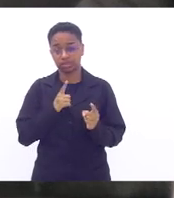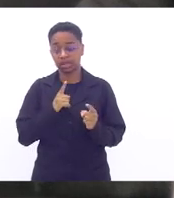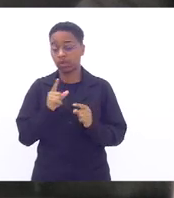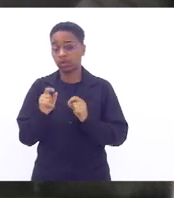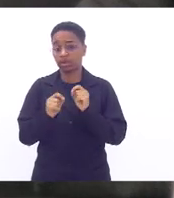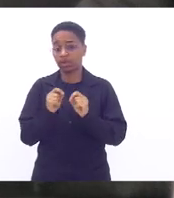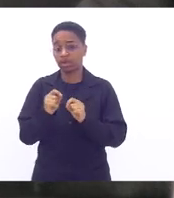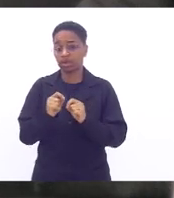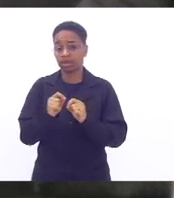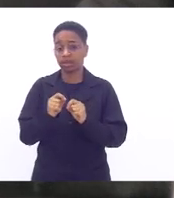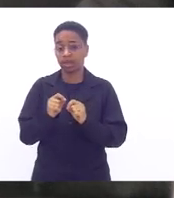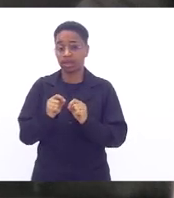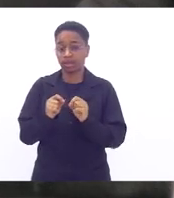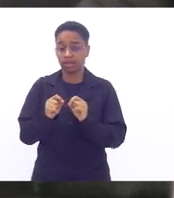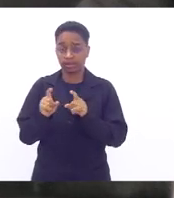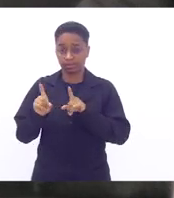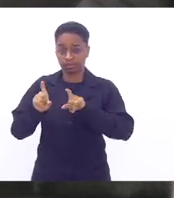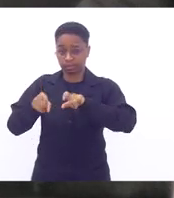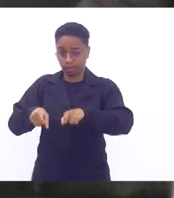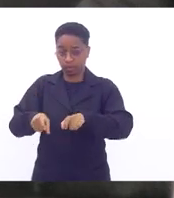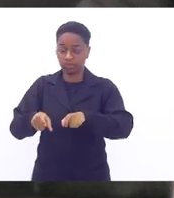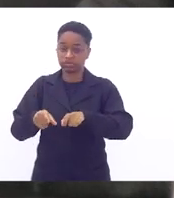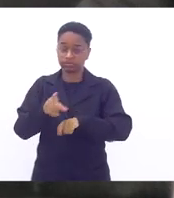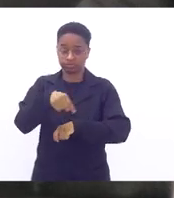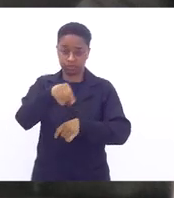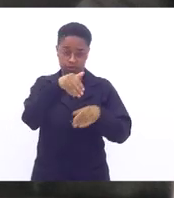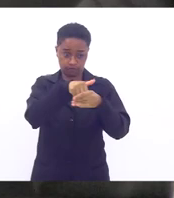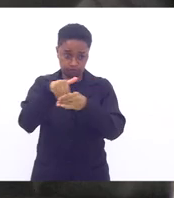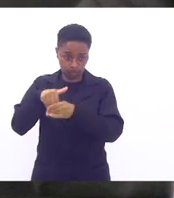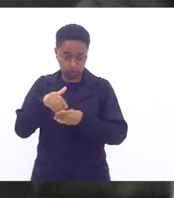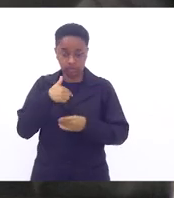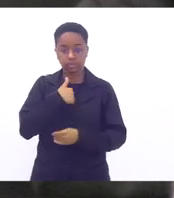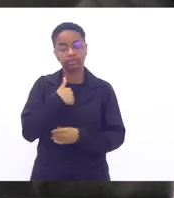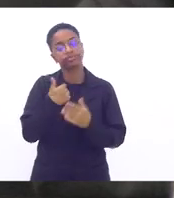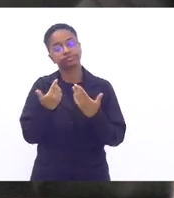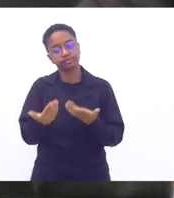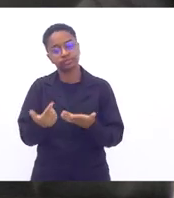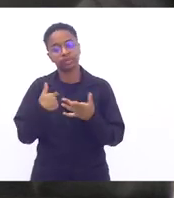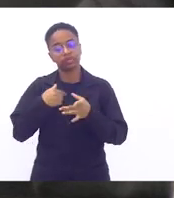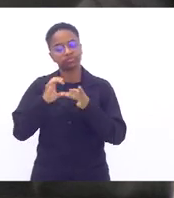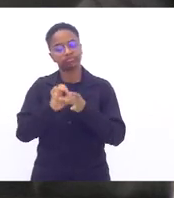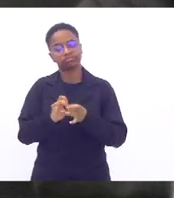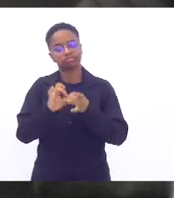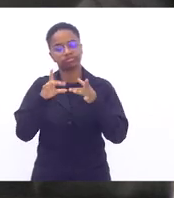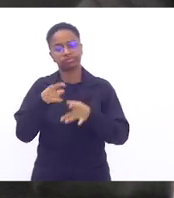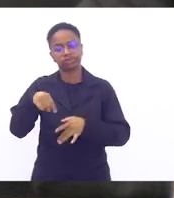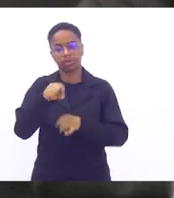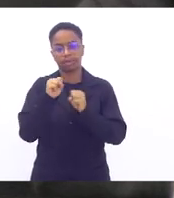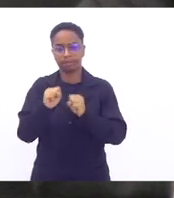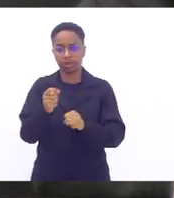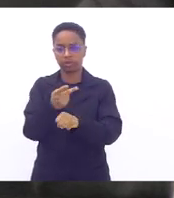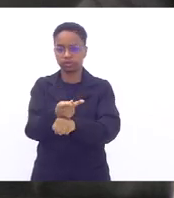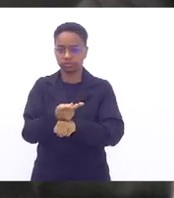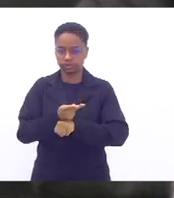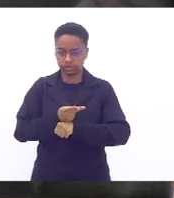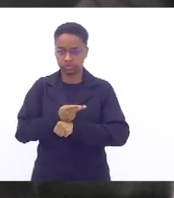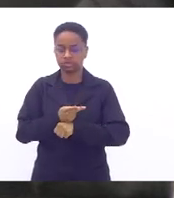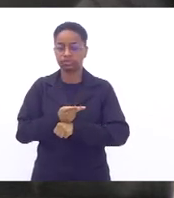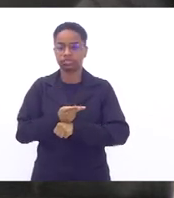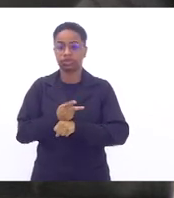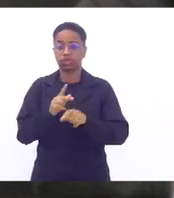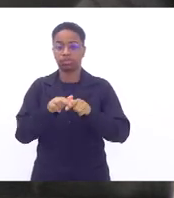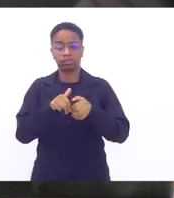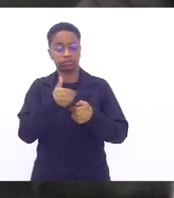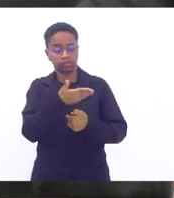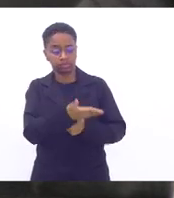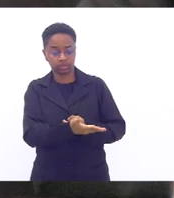mandato conferido por milhares de pessoas eu estou à disposição por ele e por todas